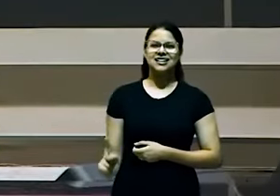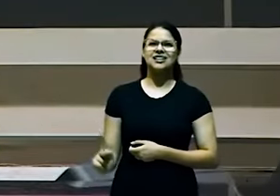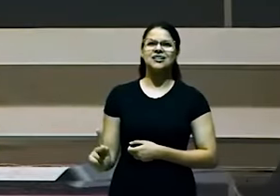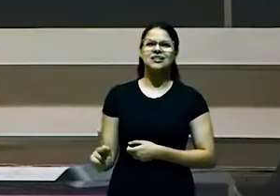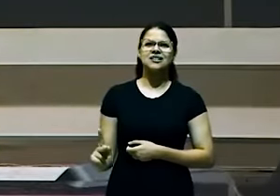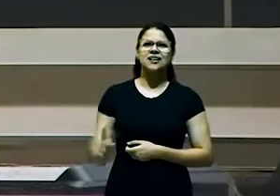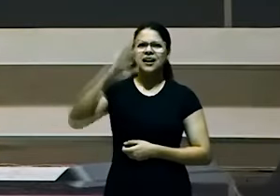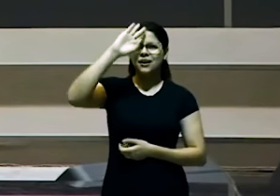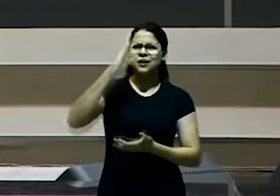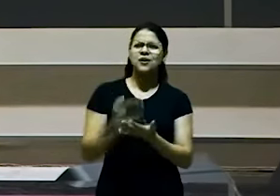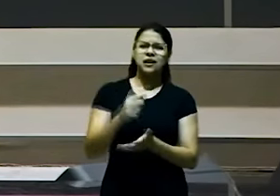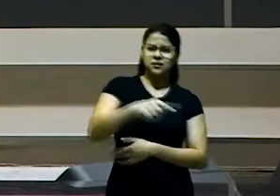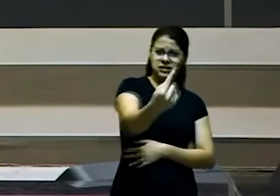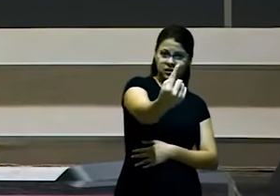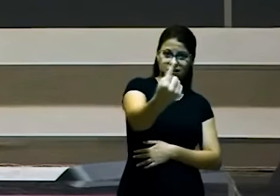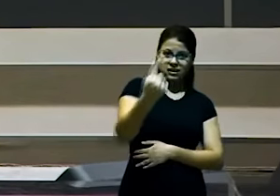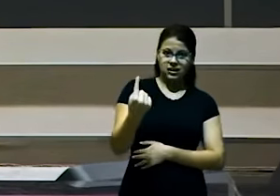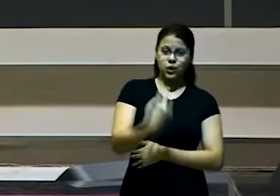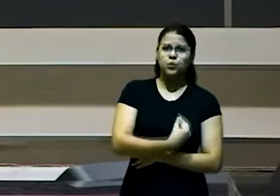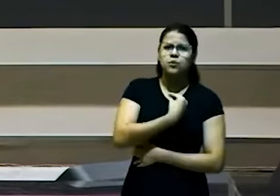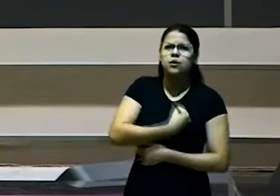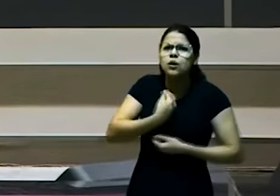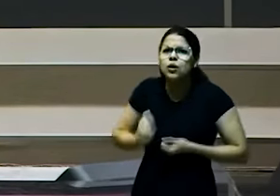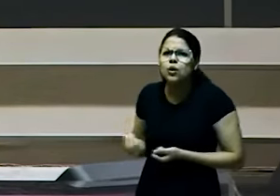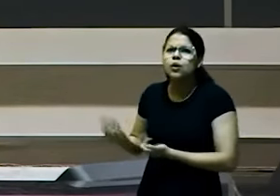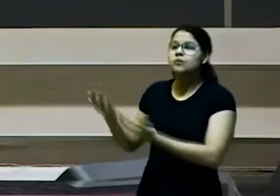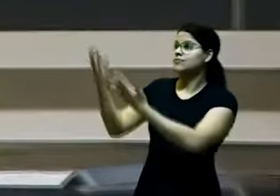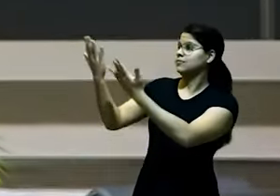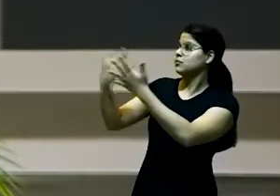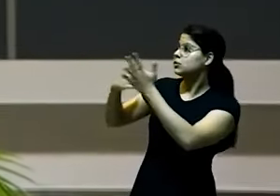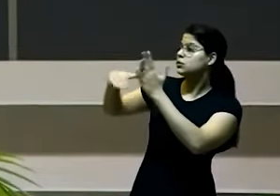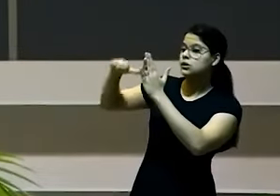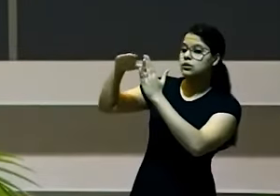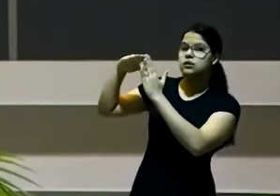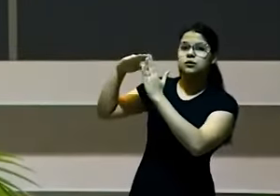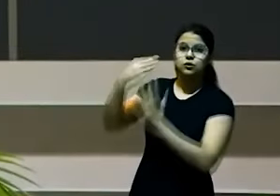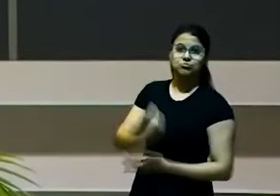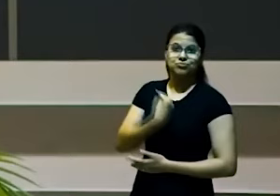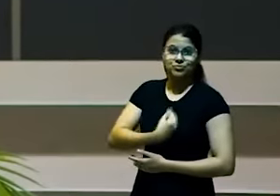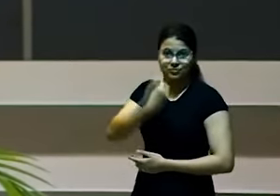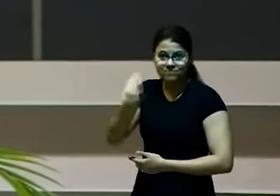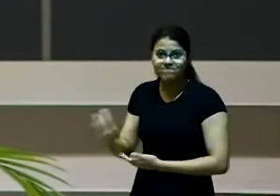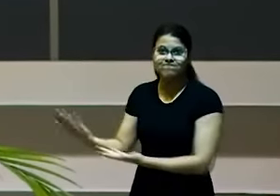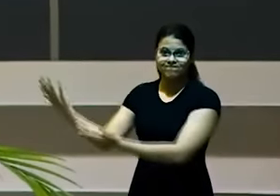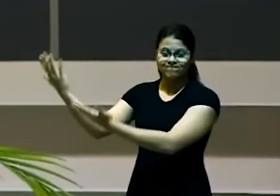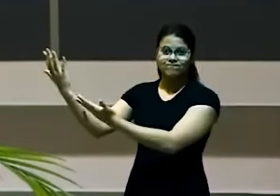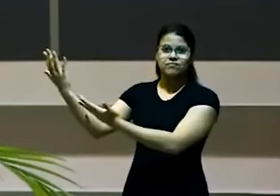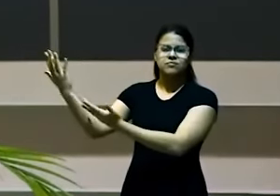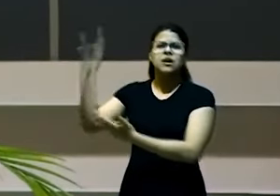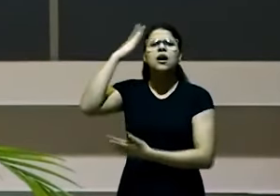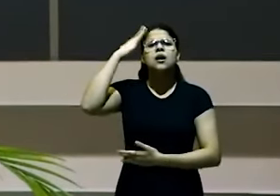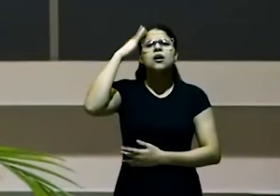com esse propósito no coração de entregar tudo pro senhor se tem uma coisa que eu